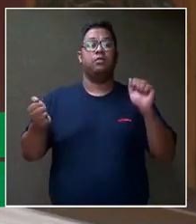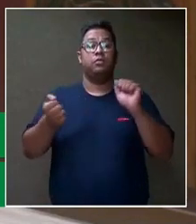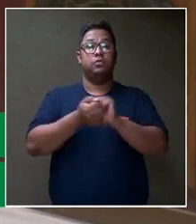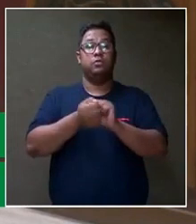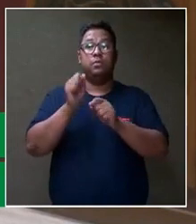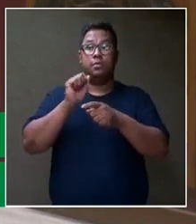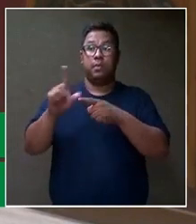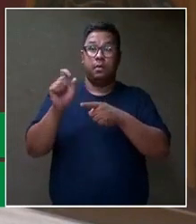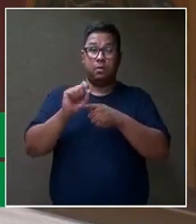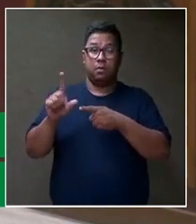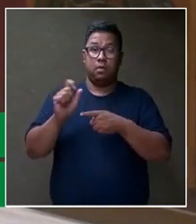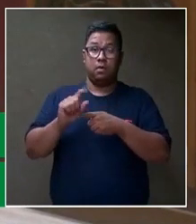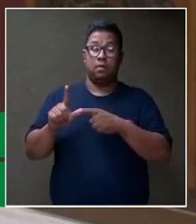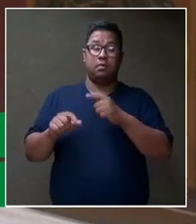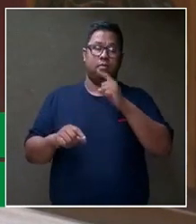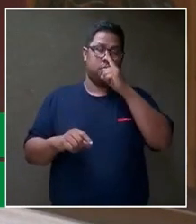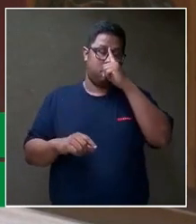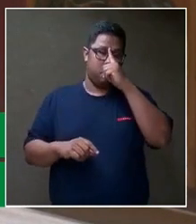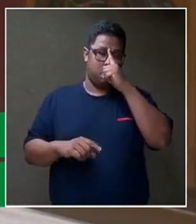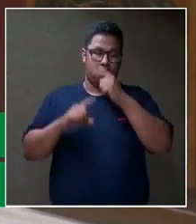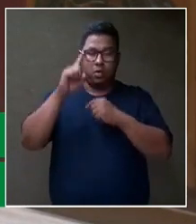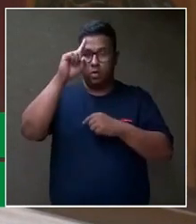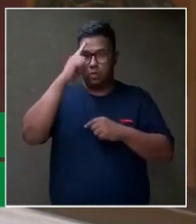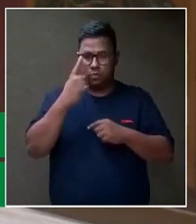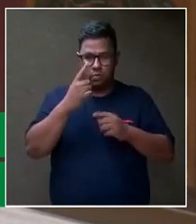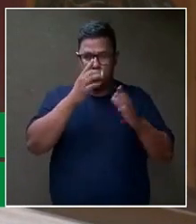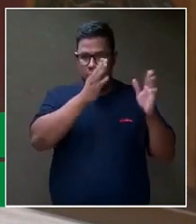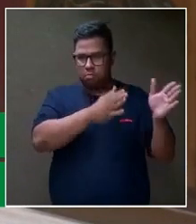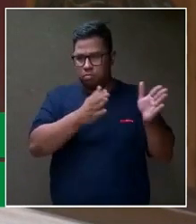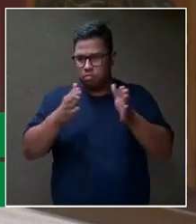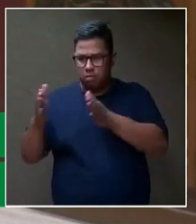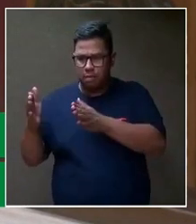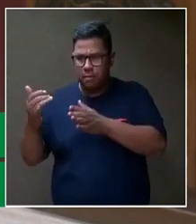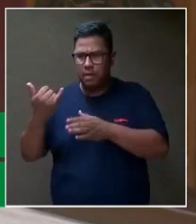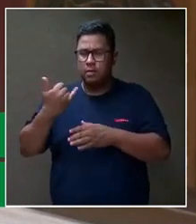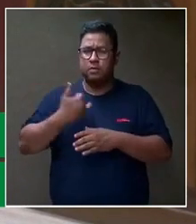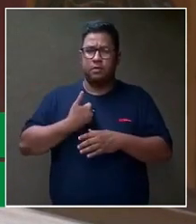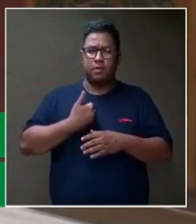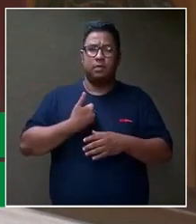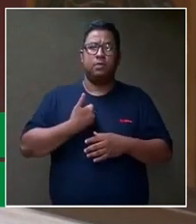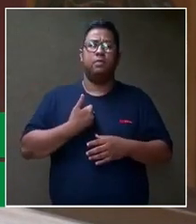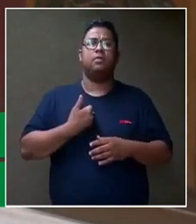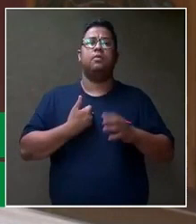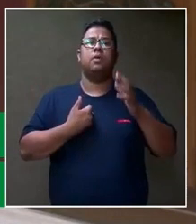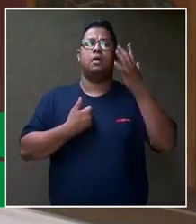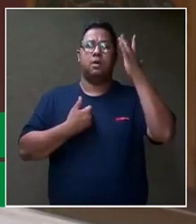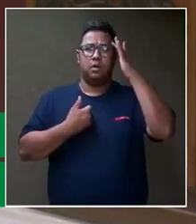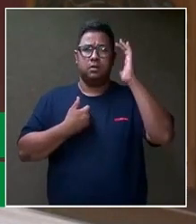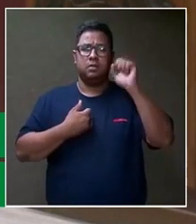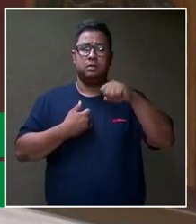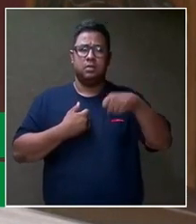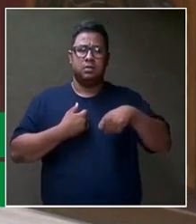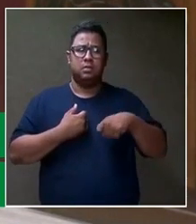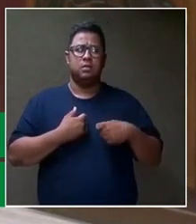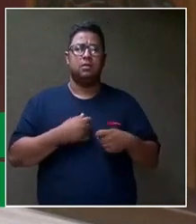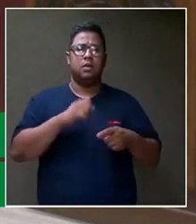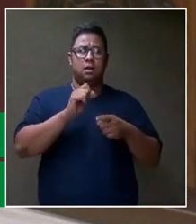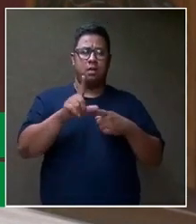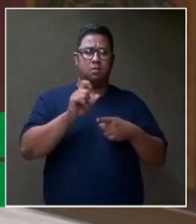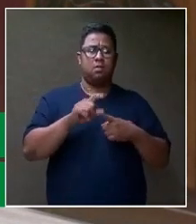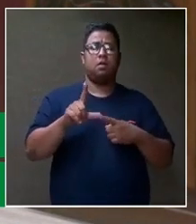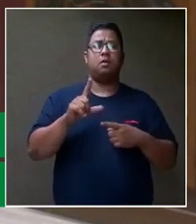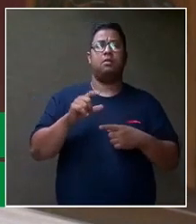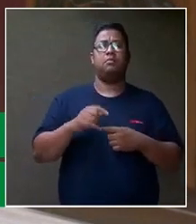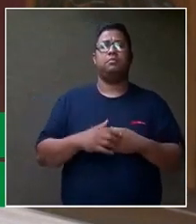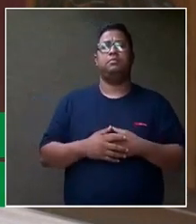alugar apartamento. Eu não sei qual foi a ordem das coisas. Mas ela te falou que foi? Acho que na conversa ela fala que eles alugaram um apartamento.